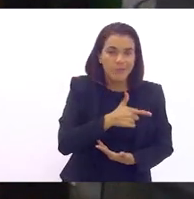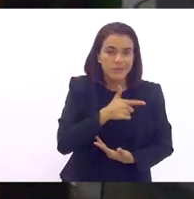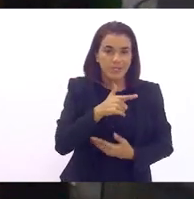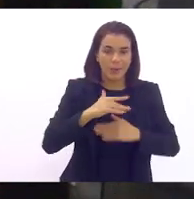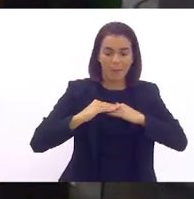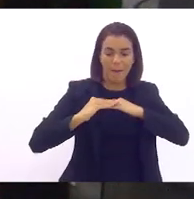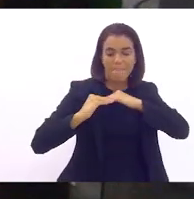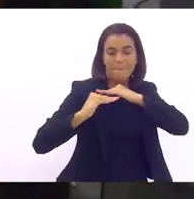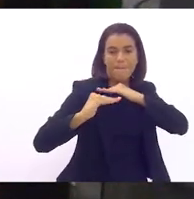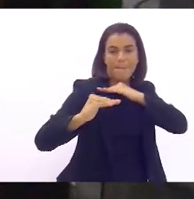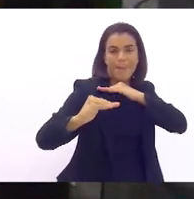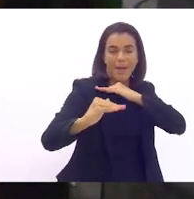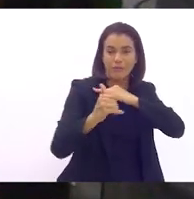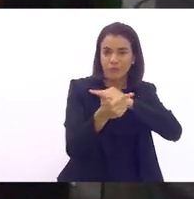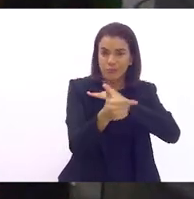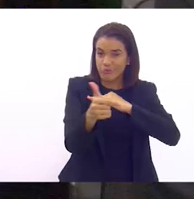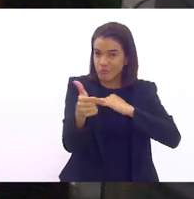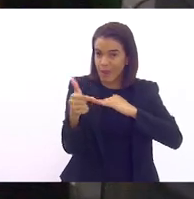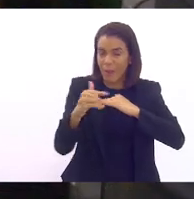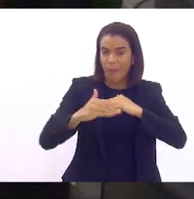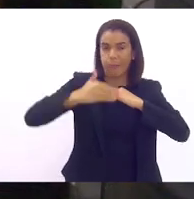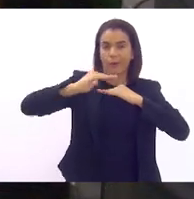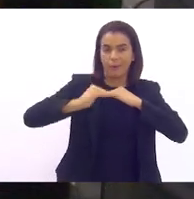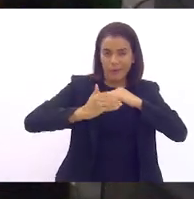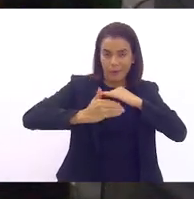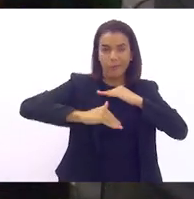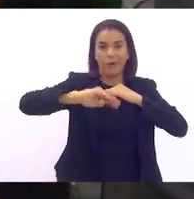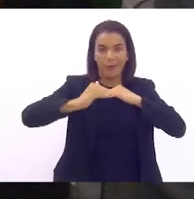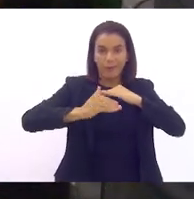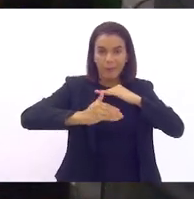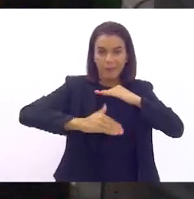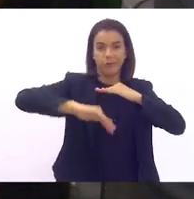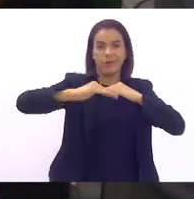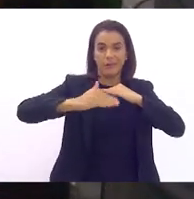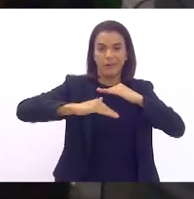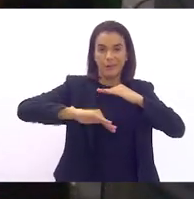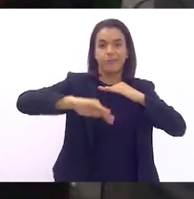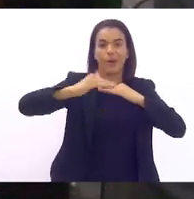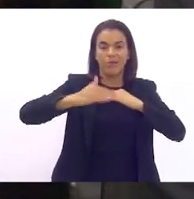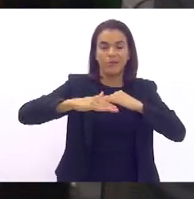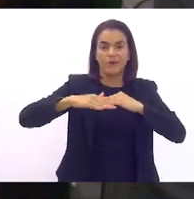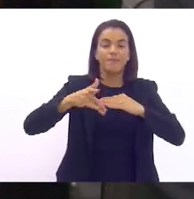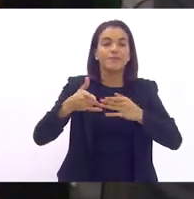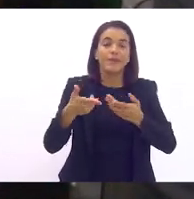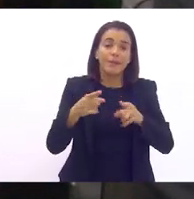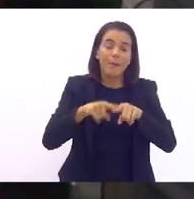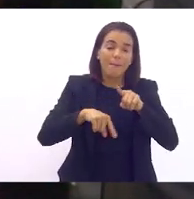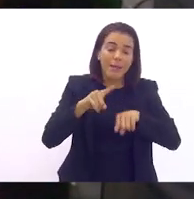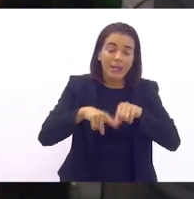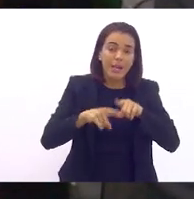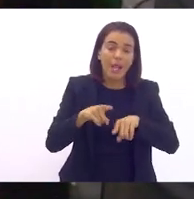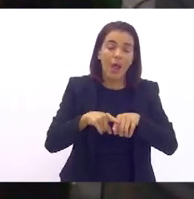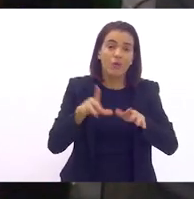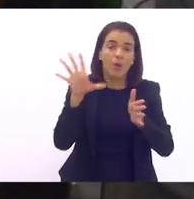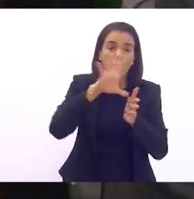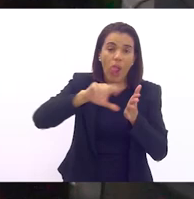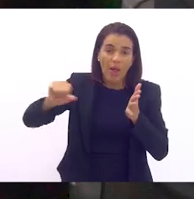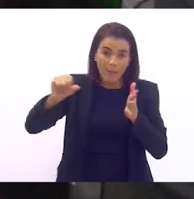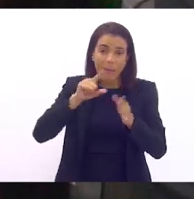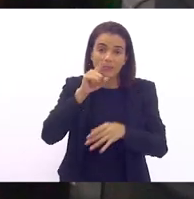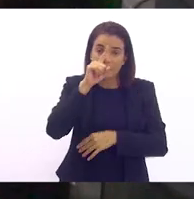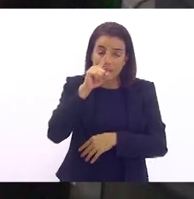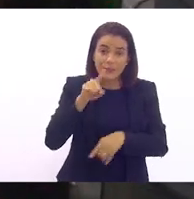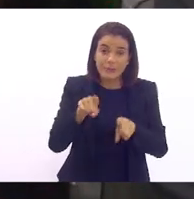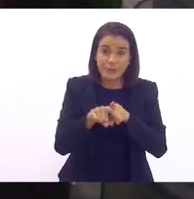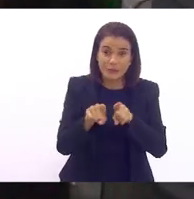asfáltico você tem um um temor da carga ser furtada eh